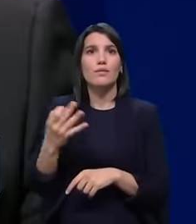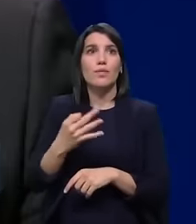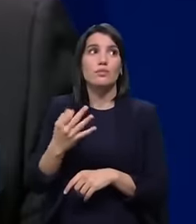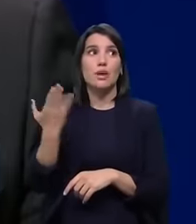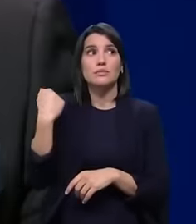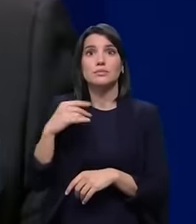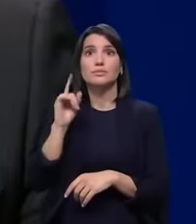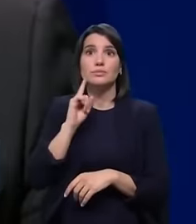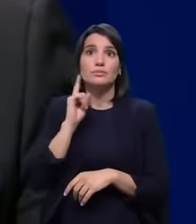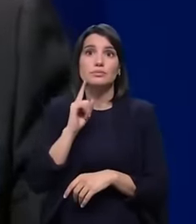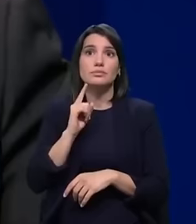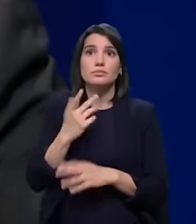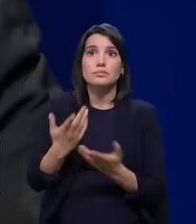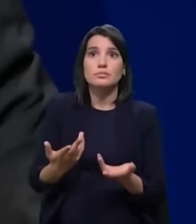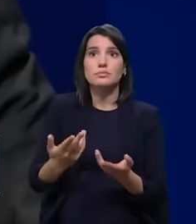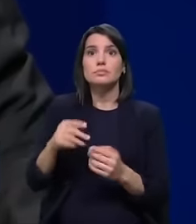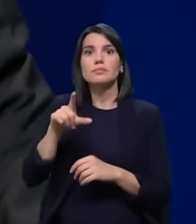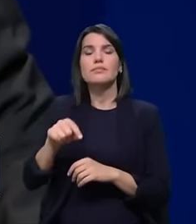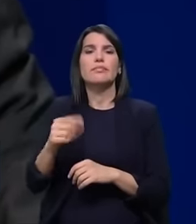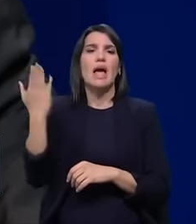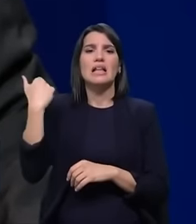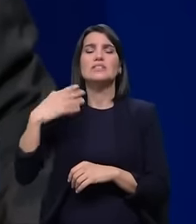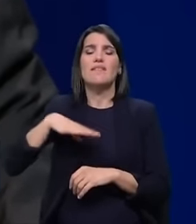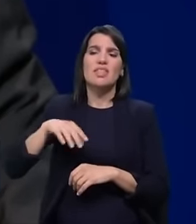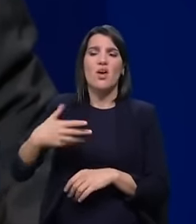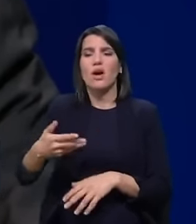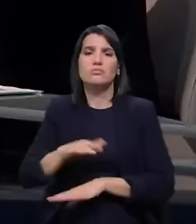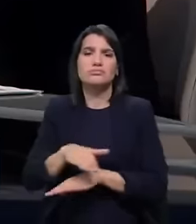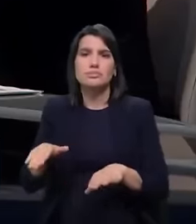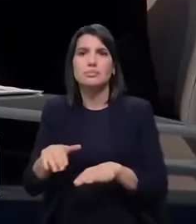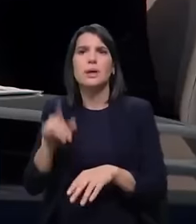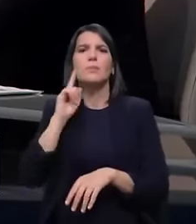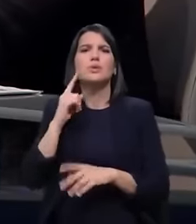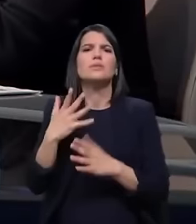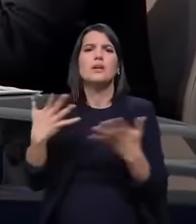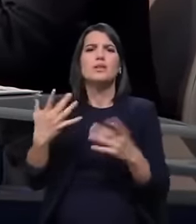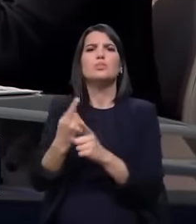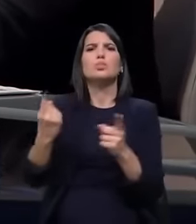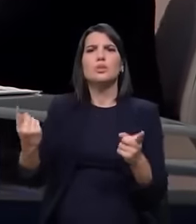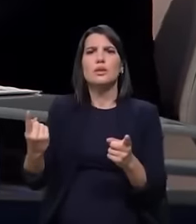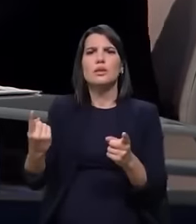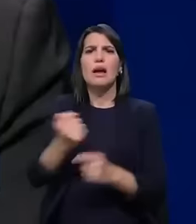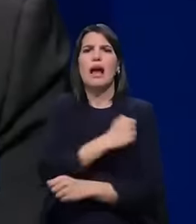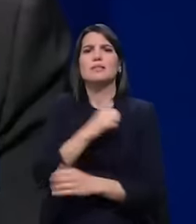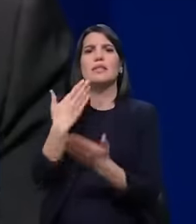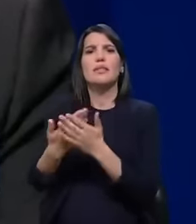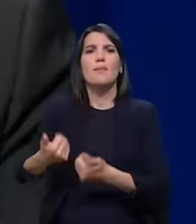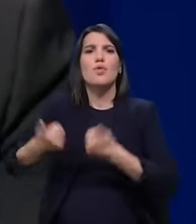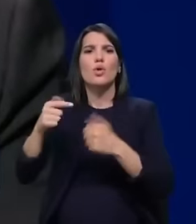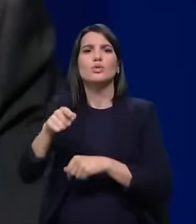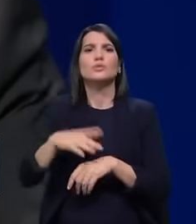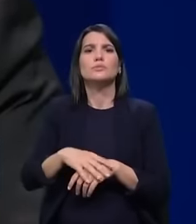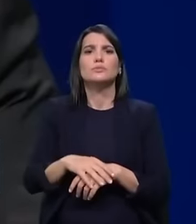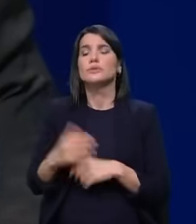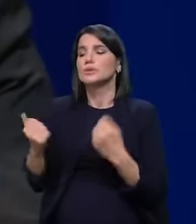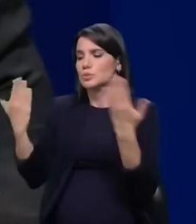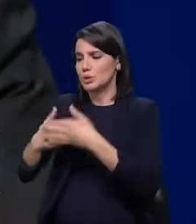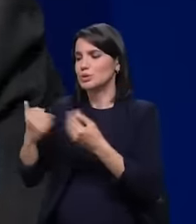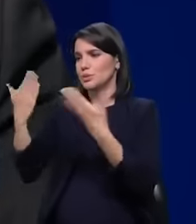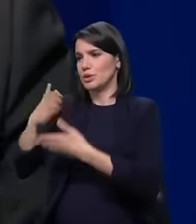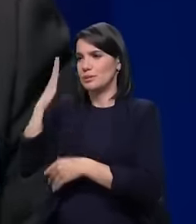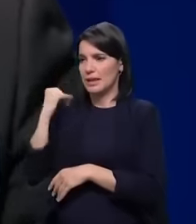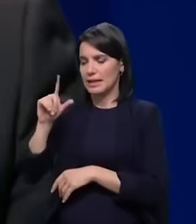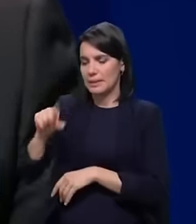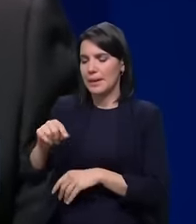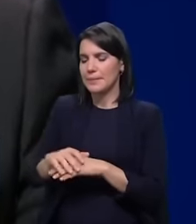papel? Mesmo aqueles que os defenderam já não os defendem, porque é que é tão importante? E o que é que ganha a habitação com isso? Boa noite à Mariana também. Bom,